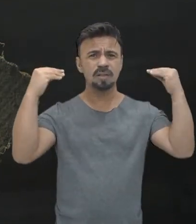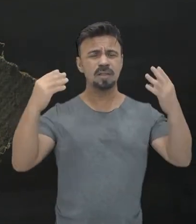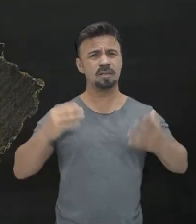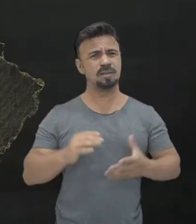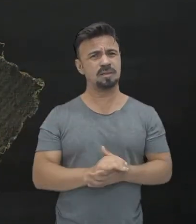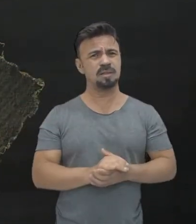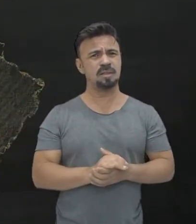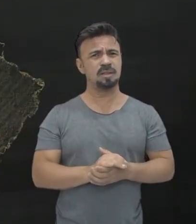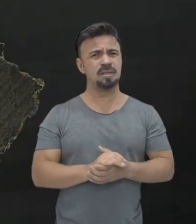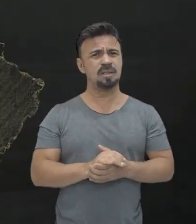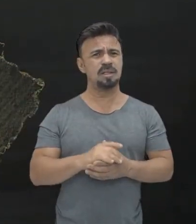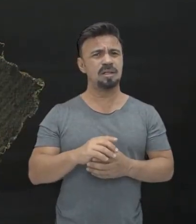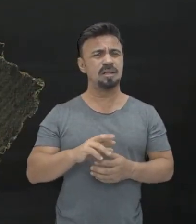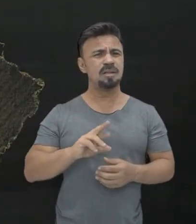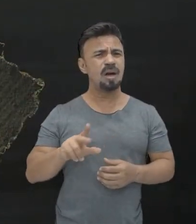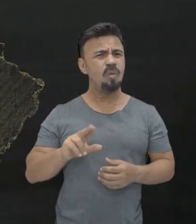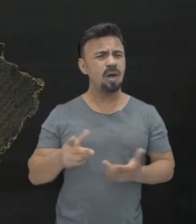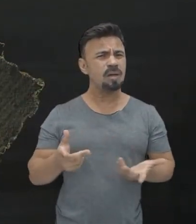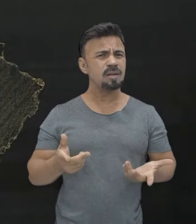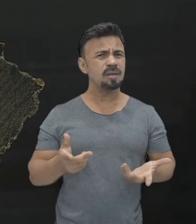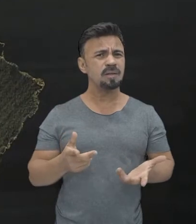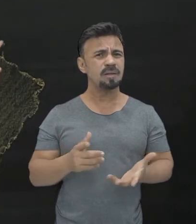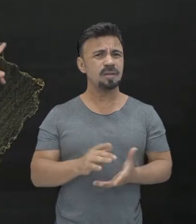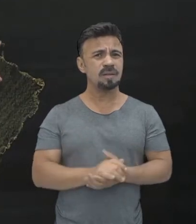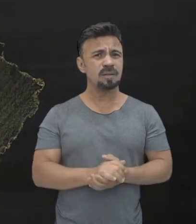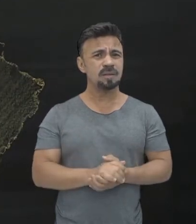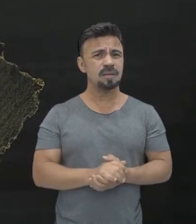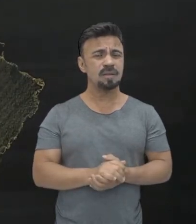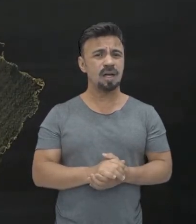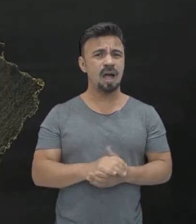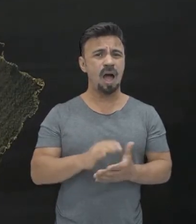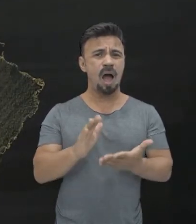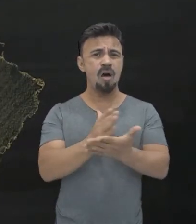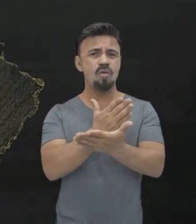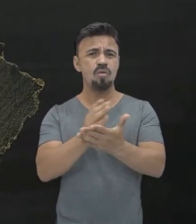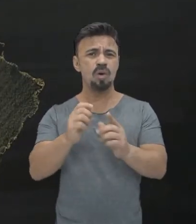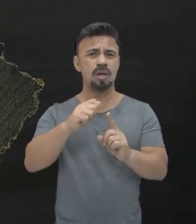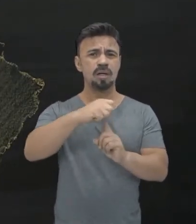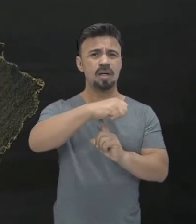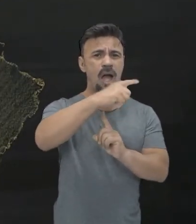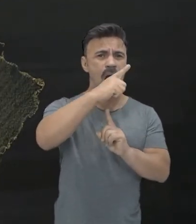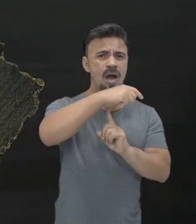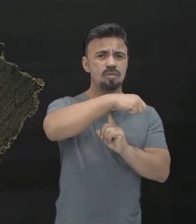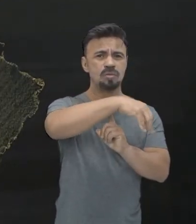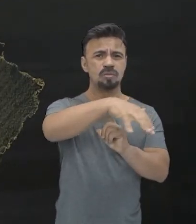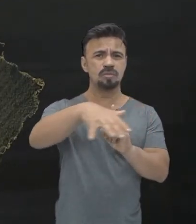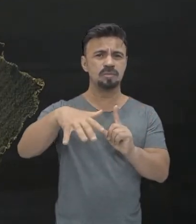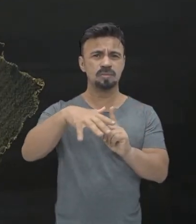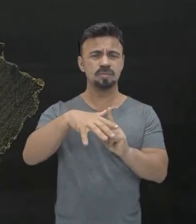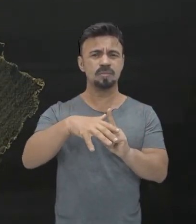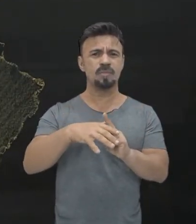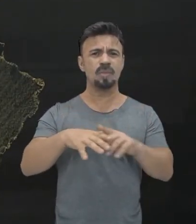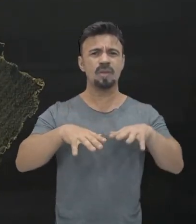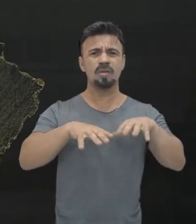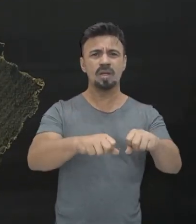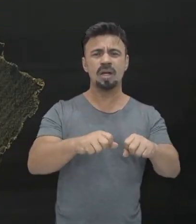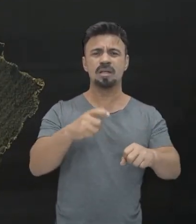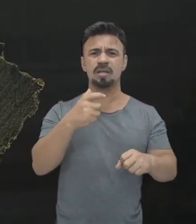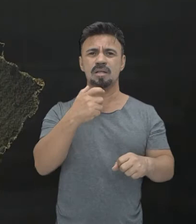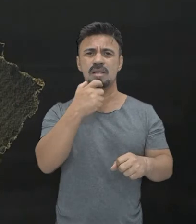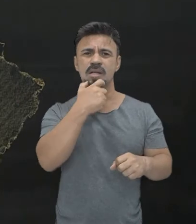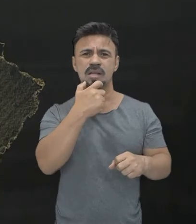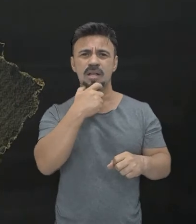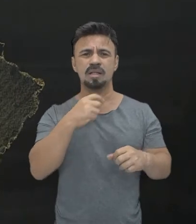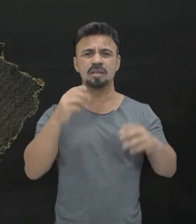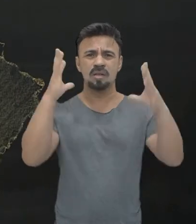não é anglo-saxônico? É verdade. Ah, algumas ilhas do Caribe aqui não foram colonizados por ingleses, por